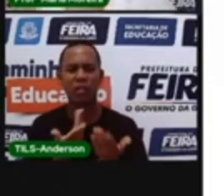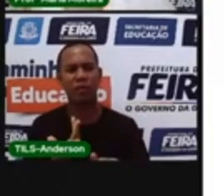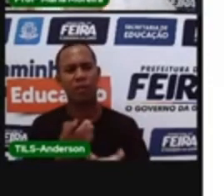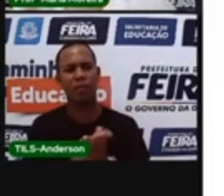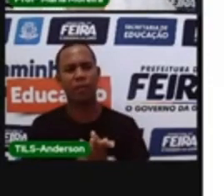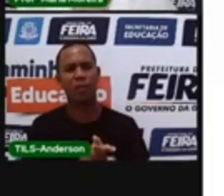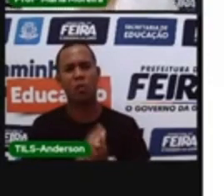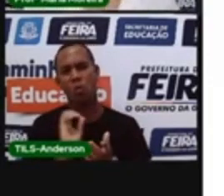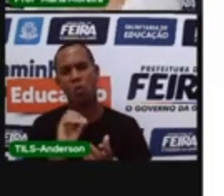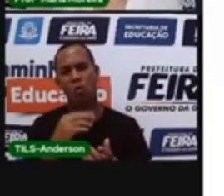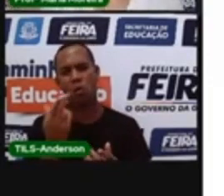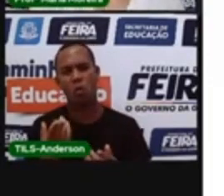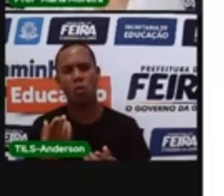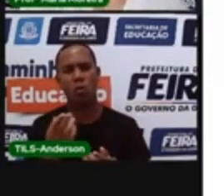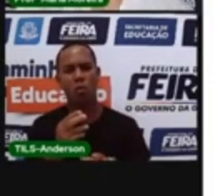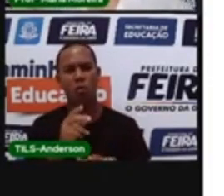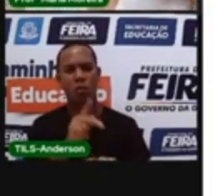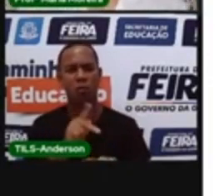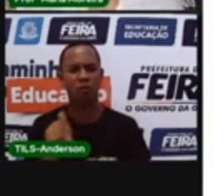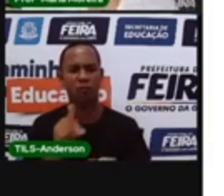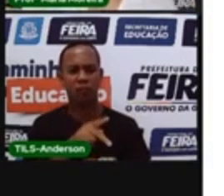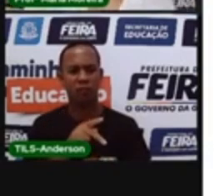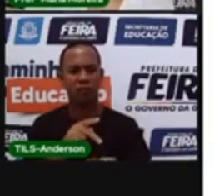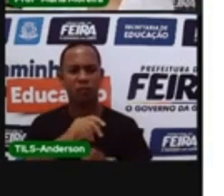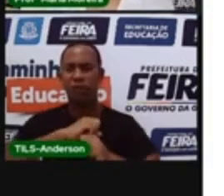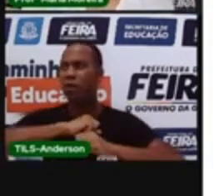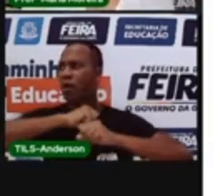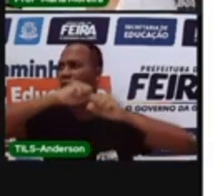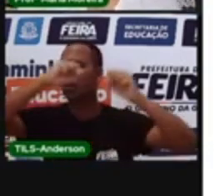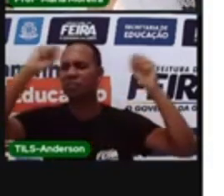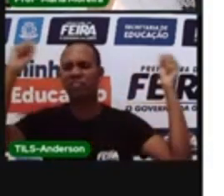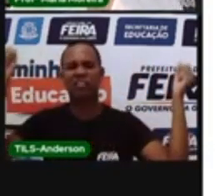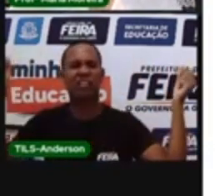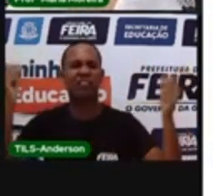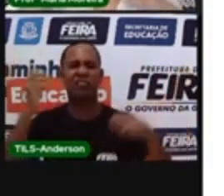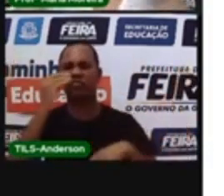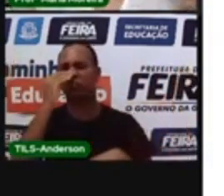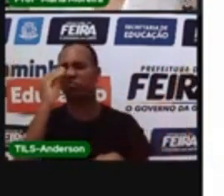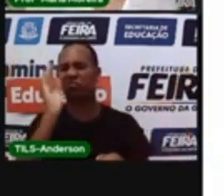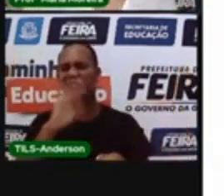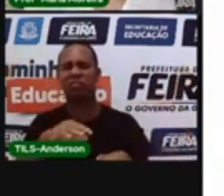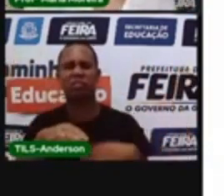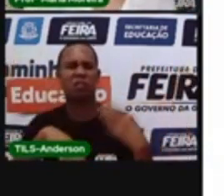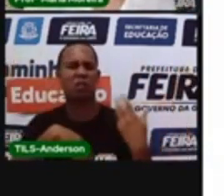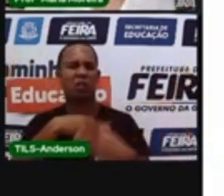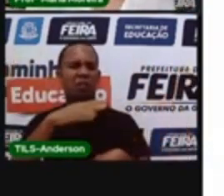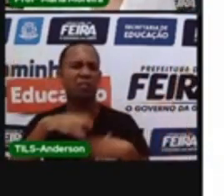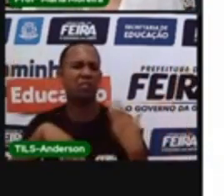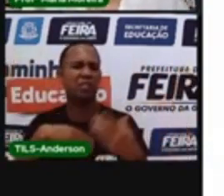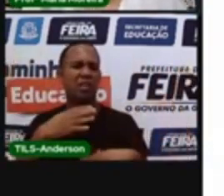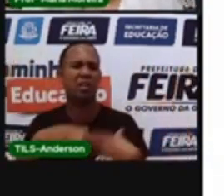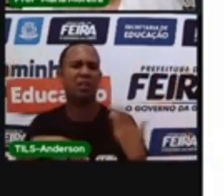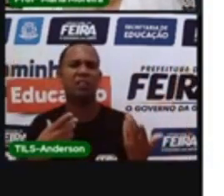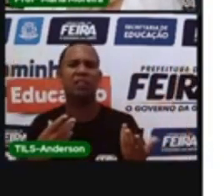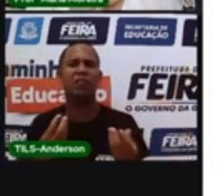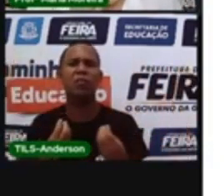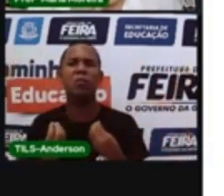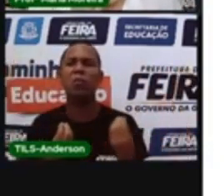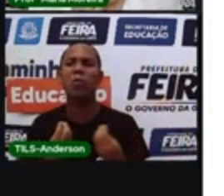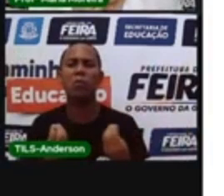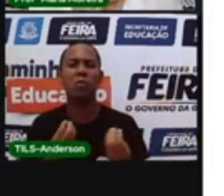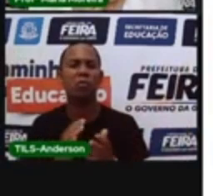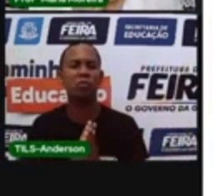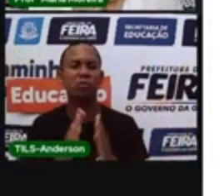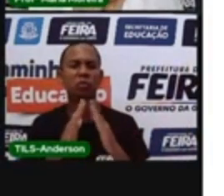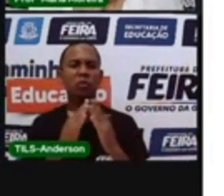Prova Maria acordasse, do jeito que ela acordasse, ela viesse totalmente desorganizada. E aí, como é que seria